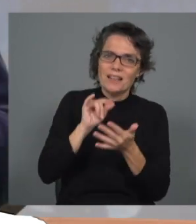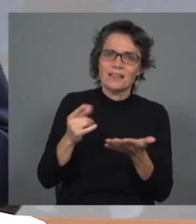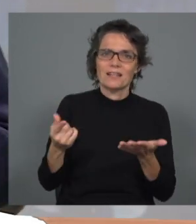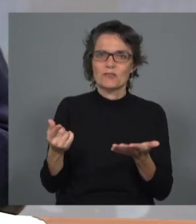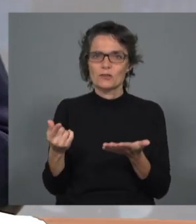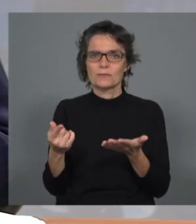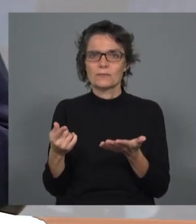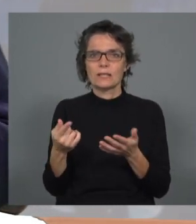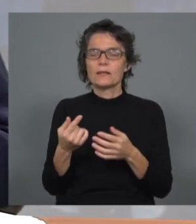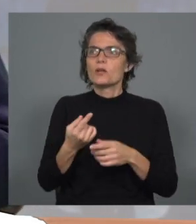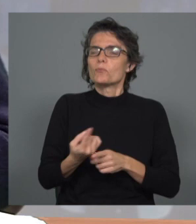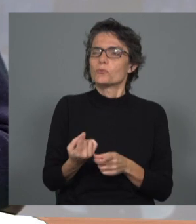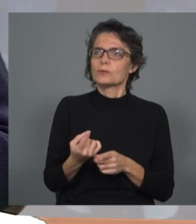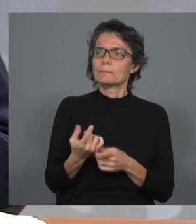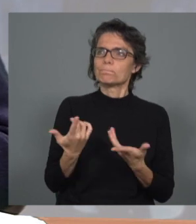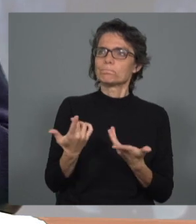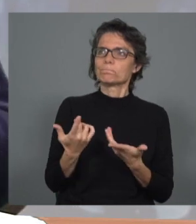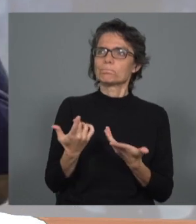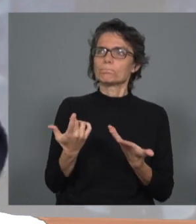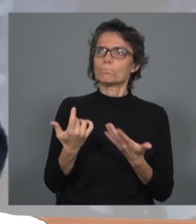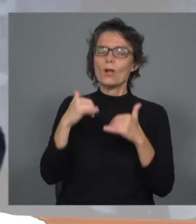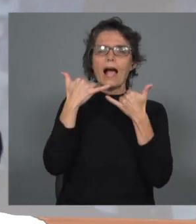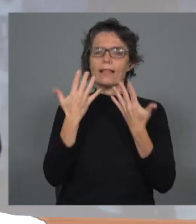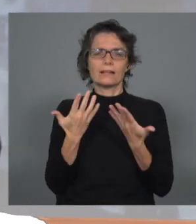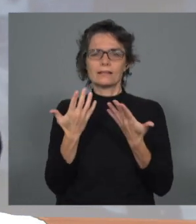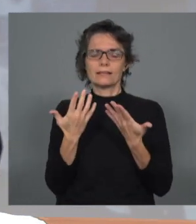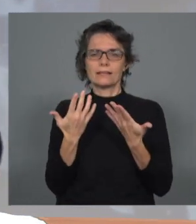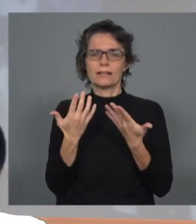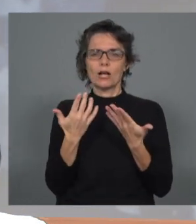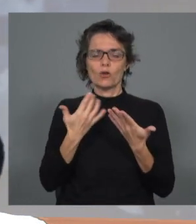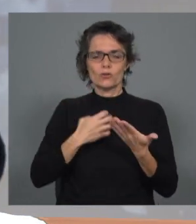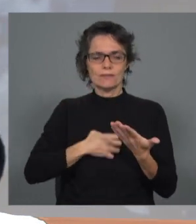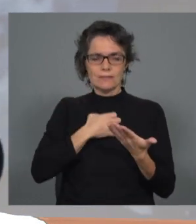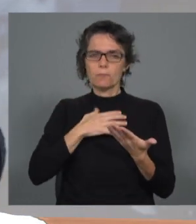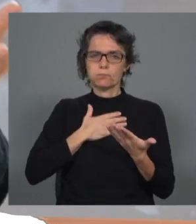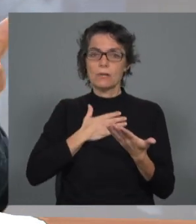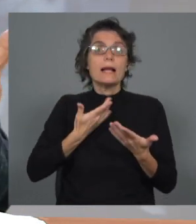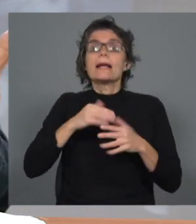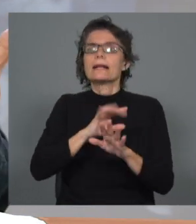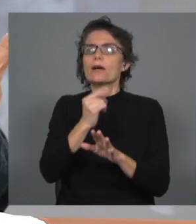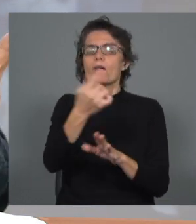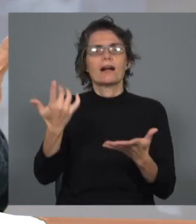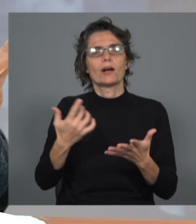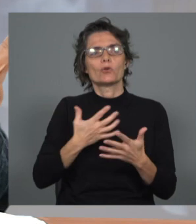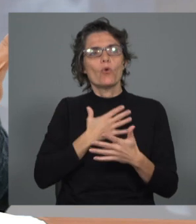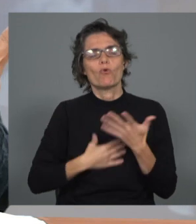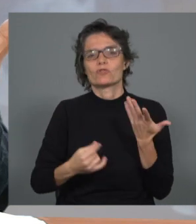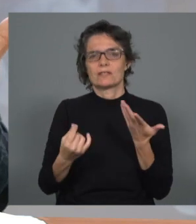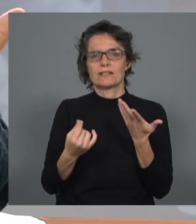a alegria nós experimentámos-la não porque a desejamos. Podemos desejá-la, mas a experimentar a